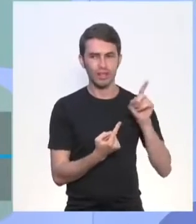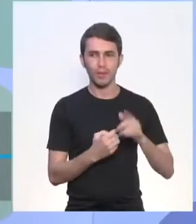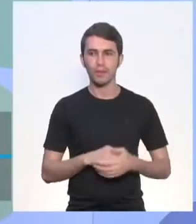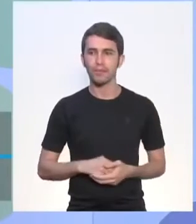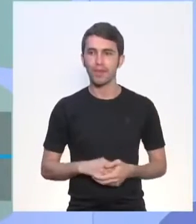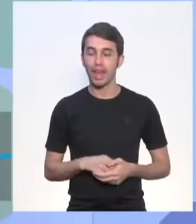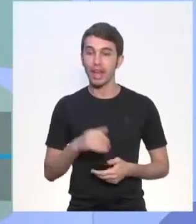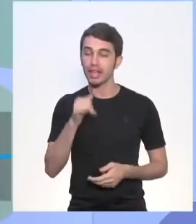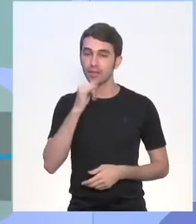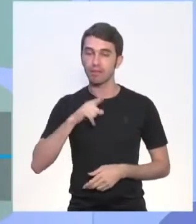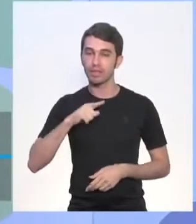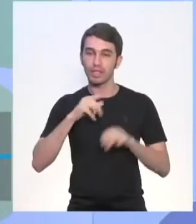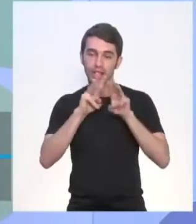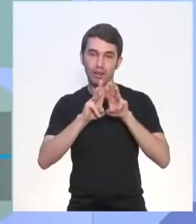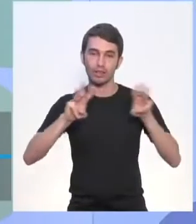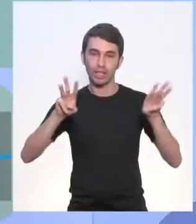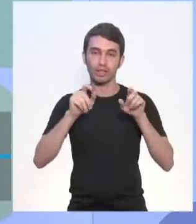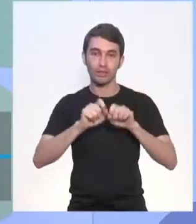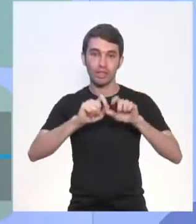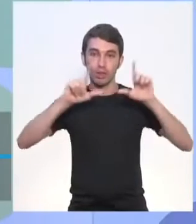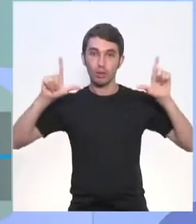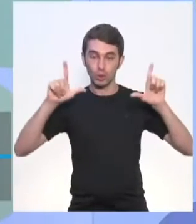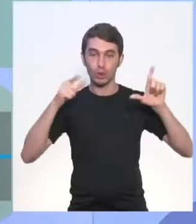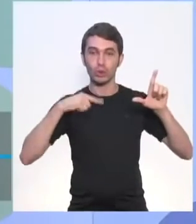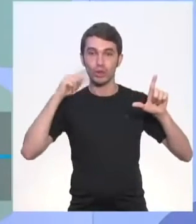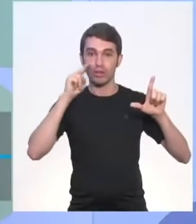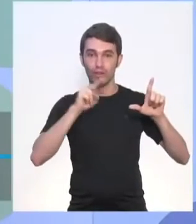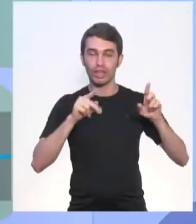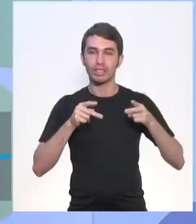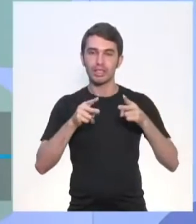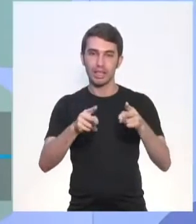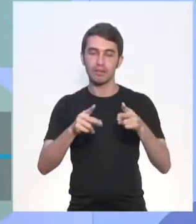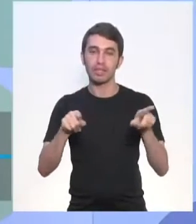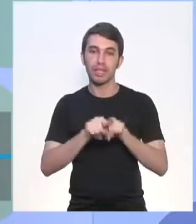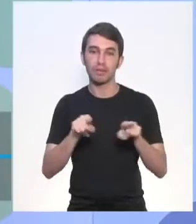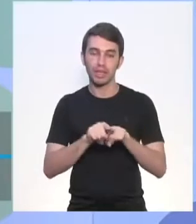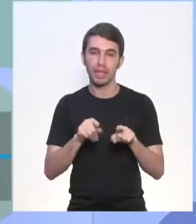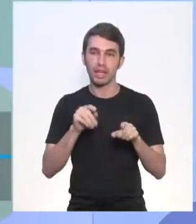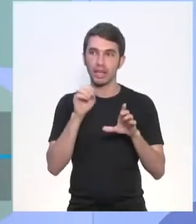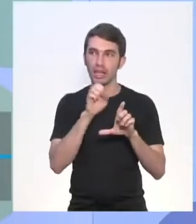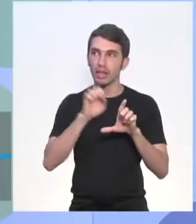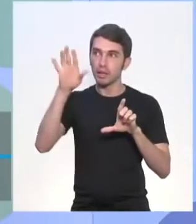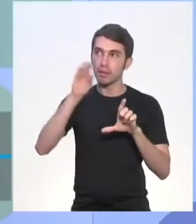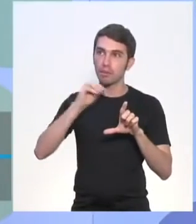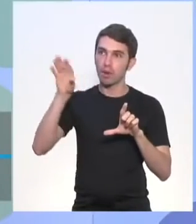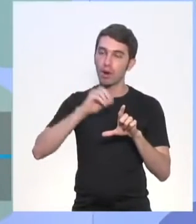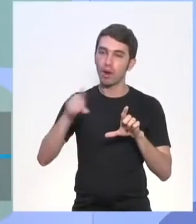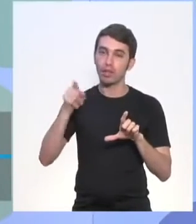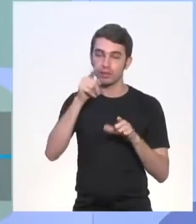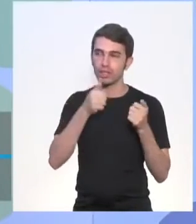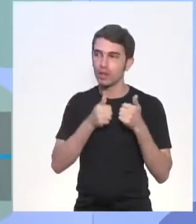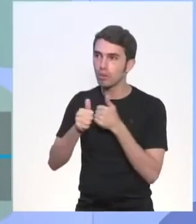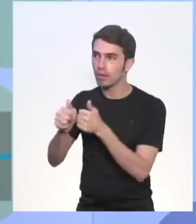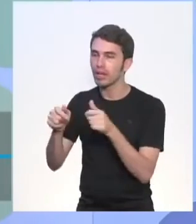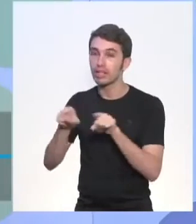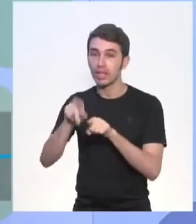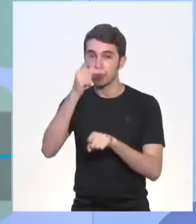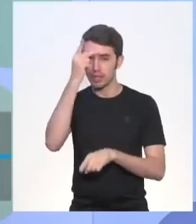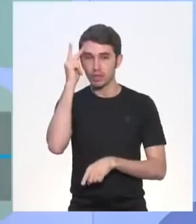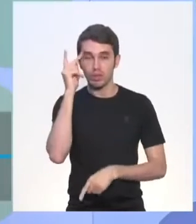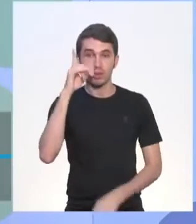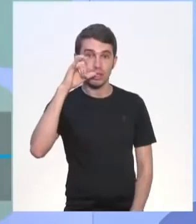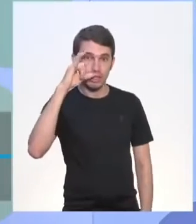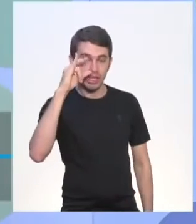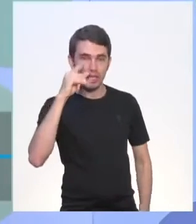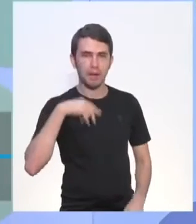tem o site que você sempre abre, é o primeiro que você abre, tem aquele blog que você sempre acompanha, tem a pessoa que você segue no Instagram, mas assim,